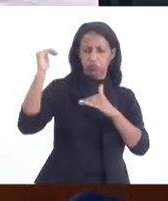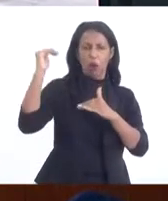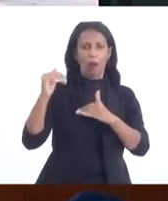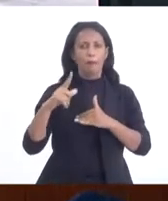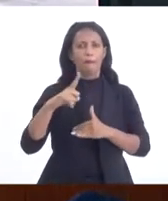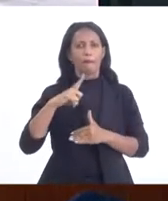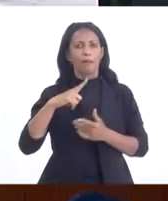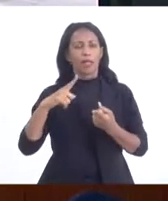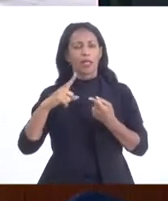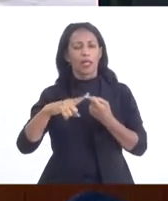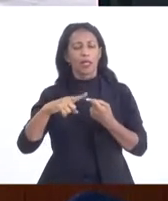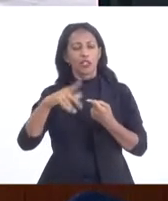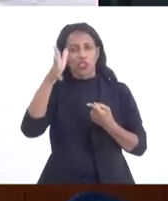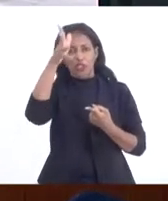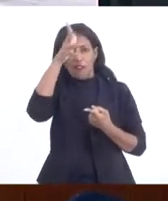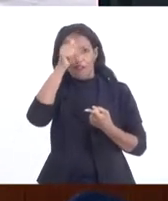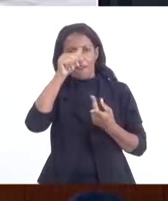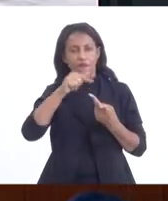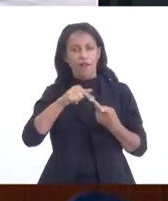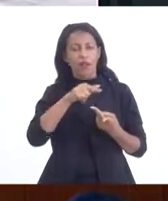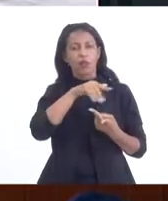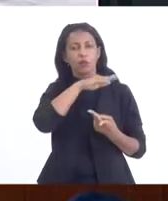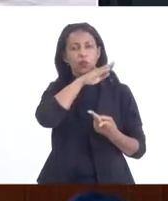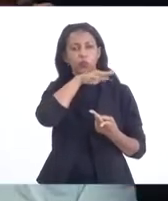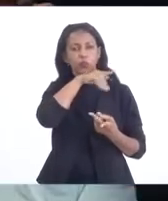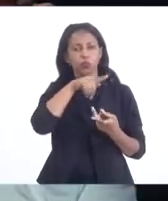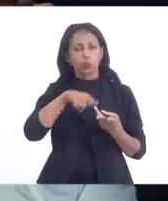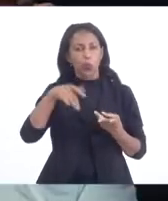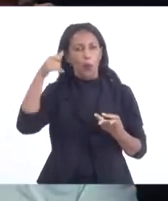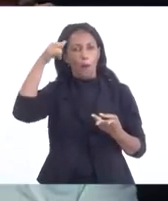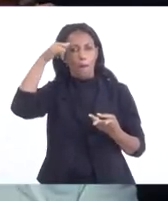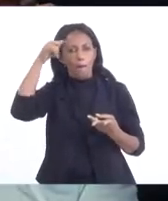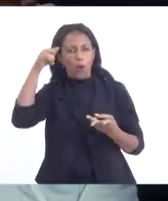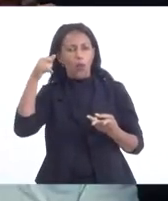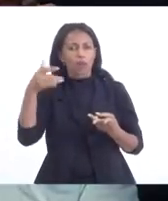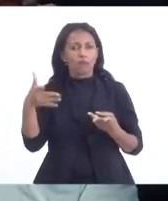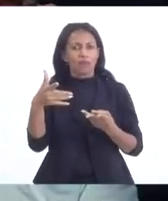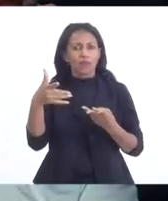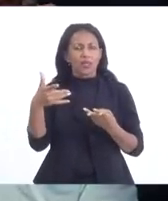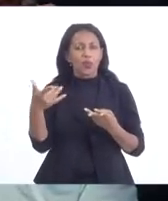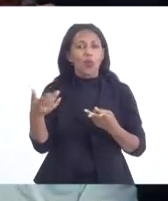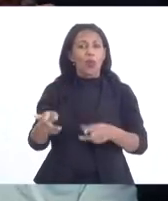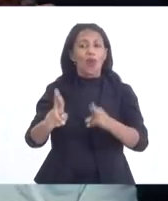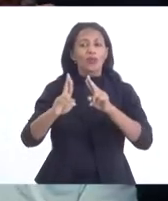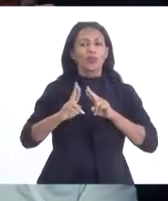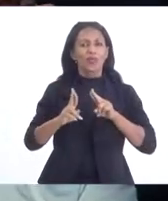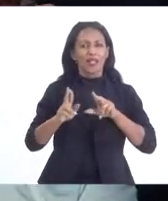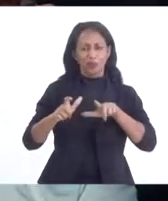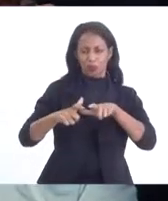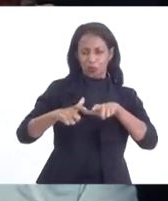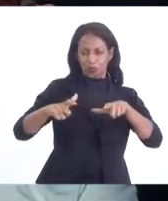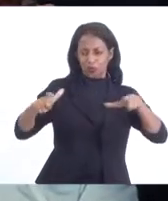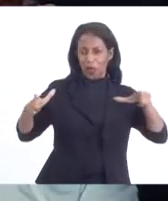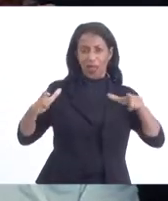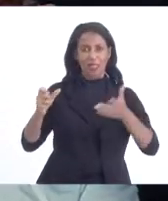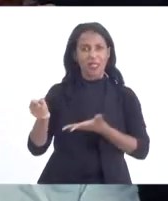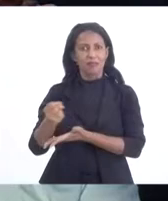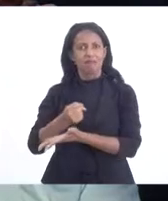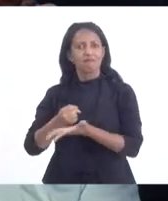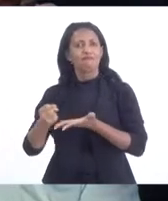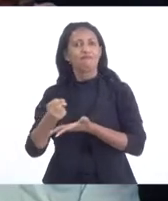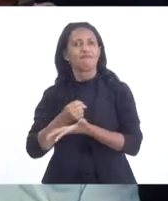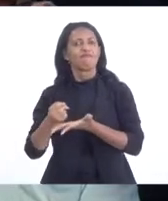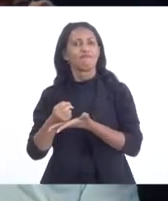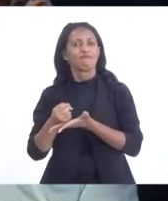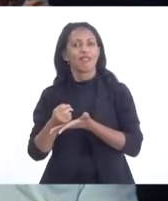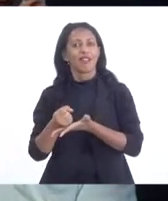e bovino. Quais são os gargalos disso? São enormes, são inúmeros. Mas, basicamente, eles recaem